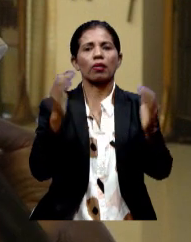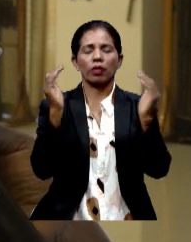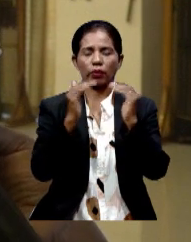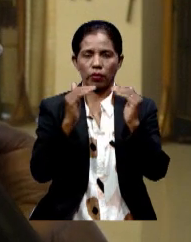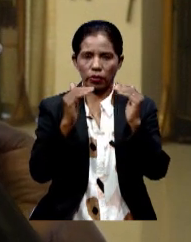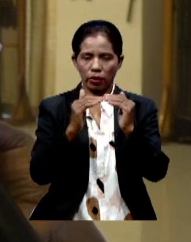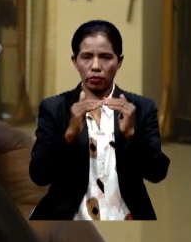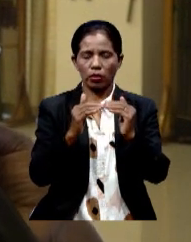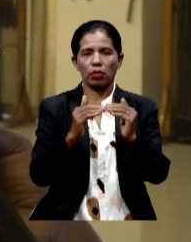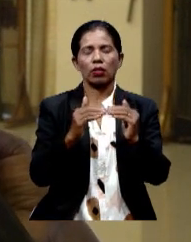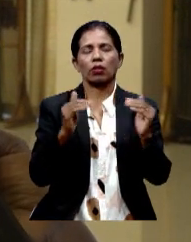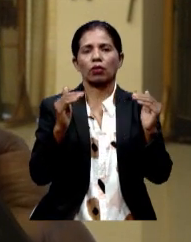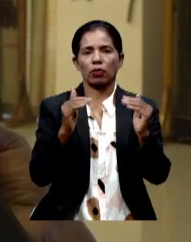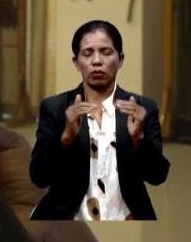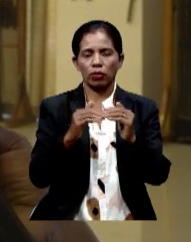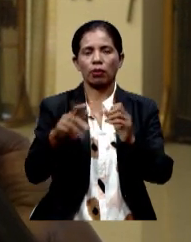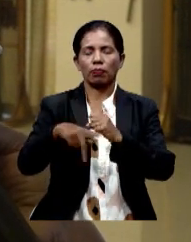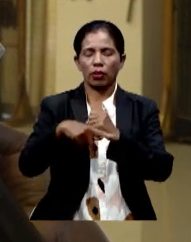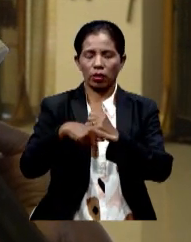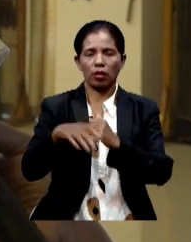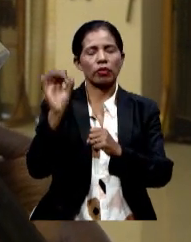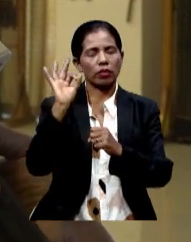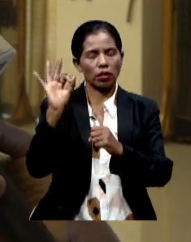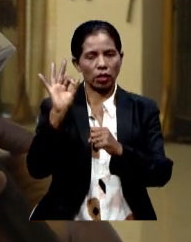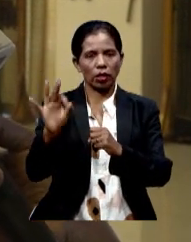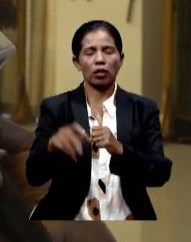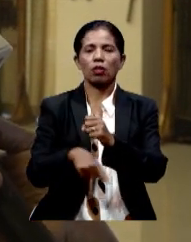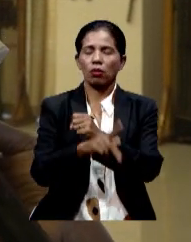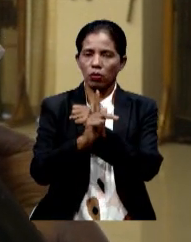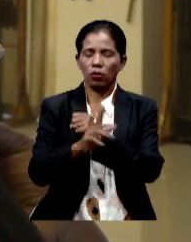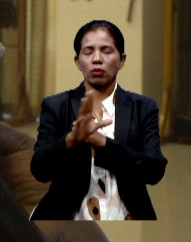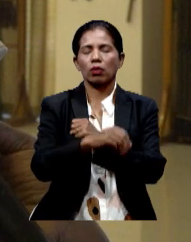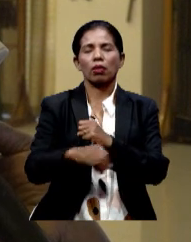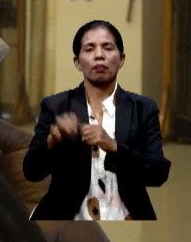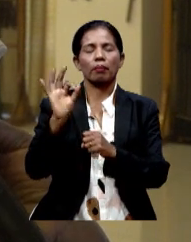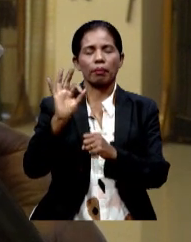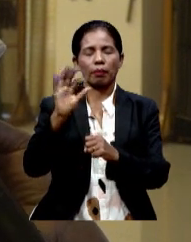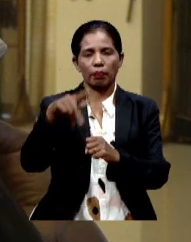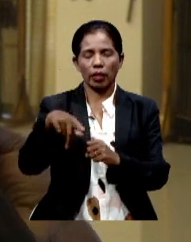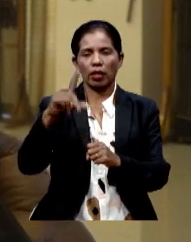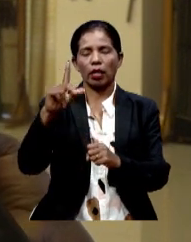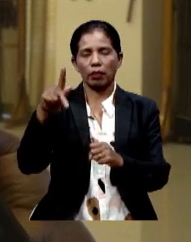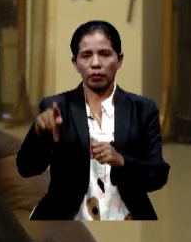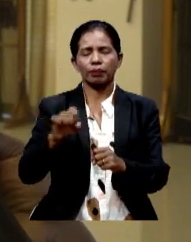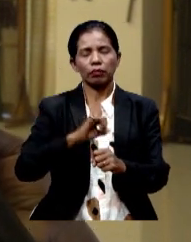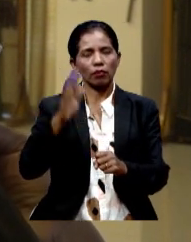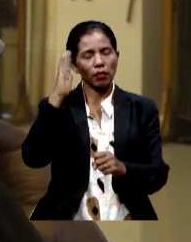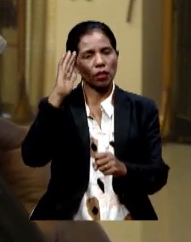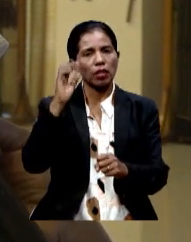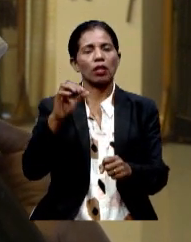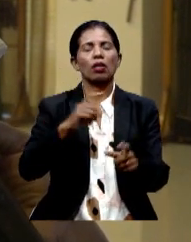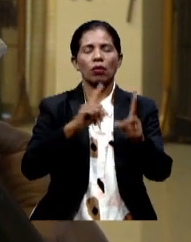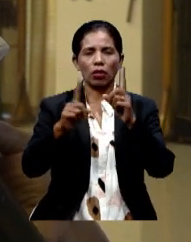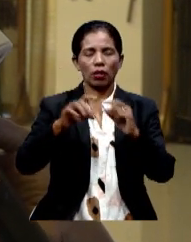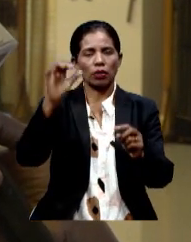a oposição, ao Fretlin, ao Cunto, ao PLP. E na Rotene, o século de mão senana, e a MOS contente